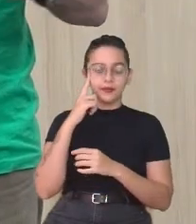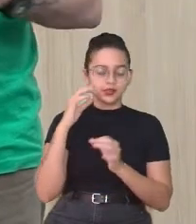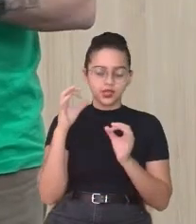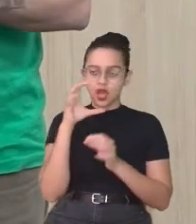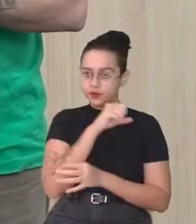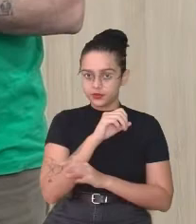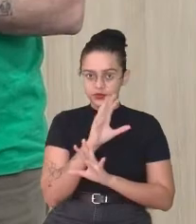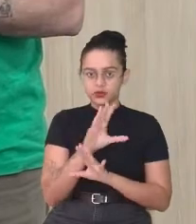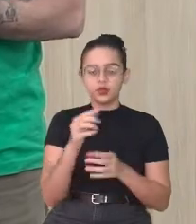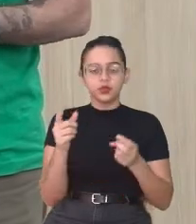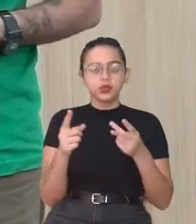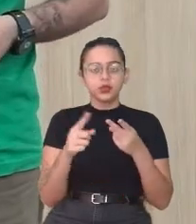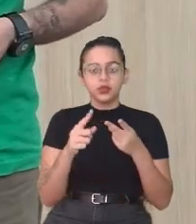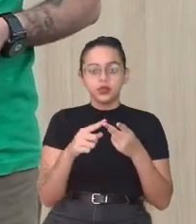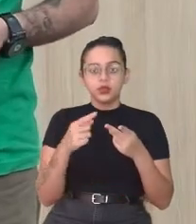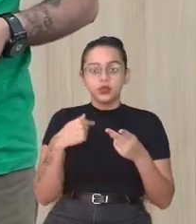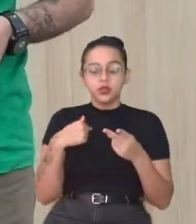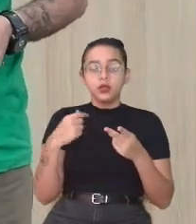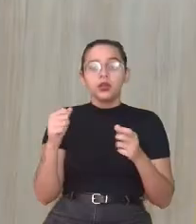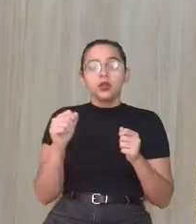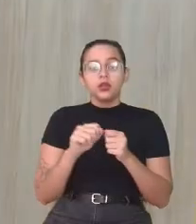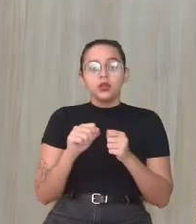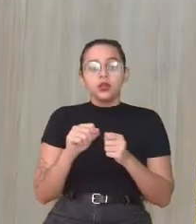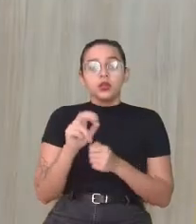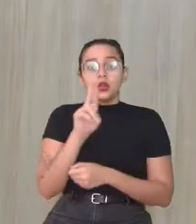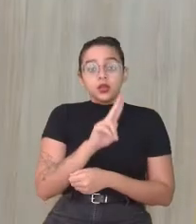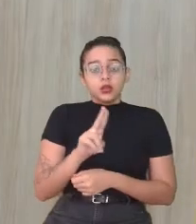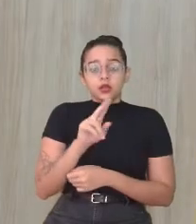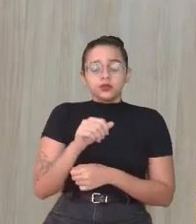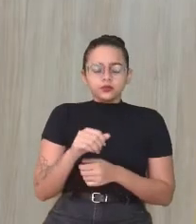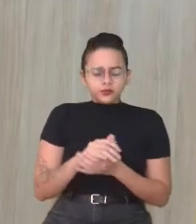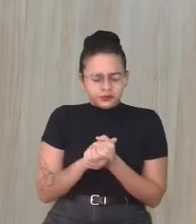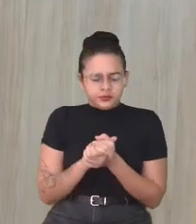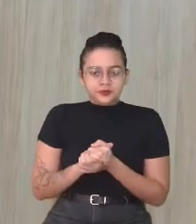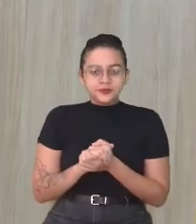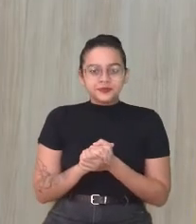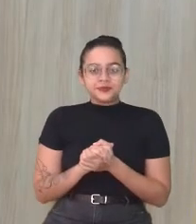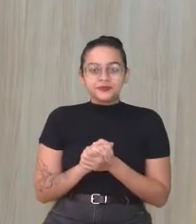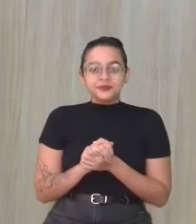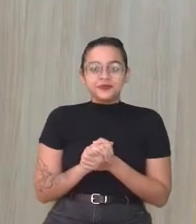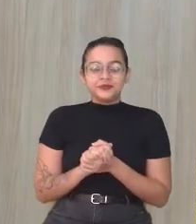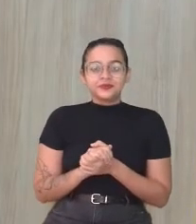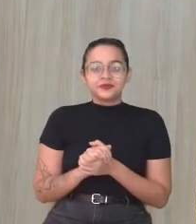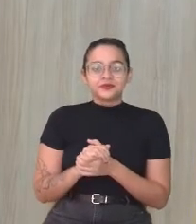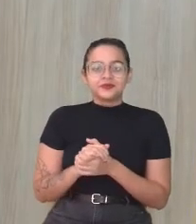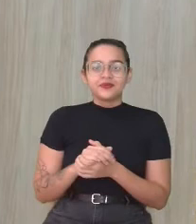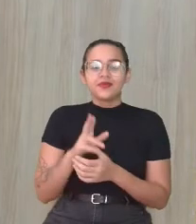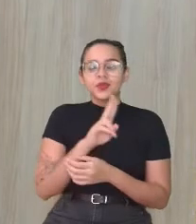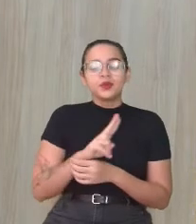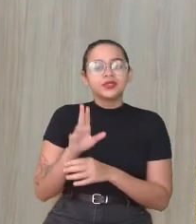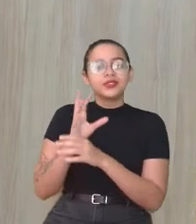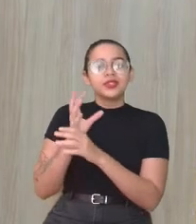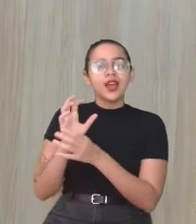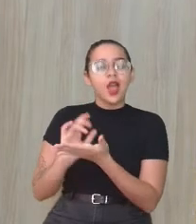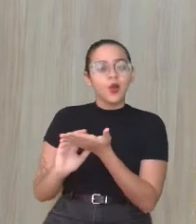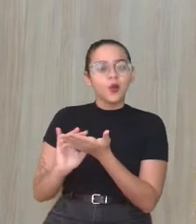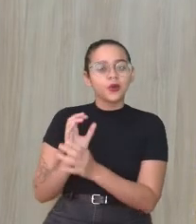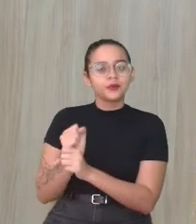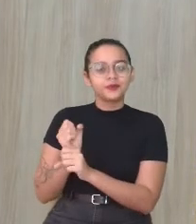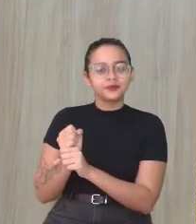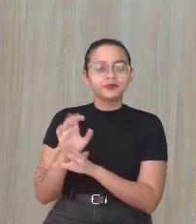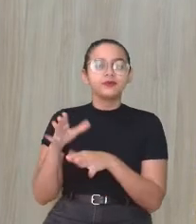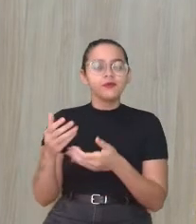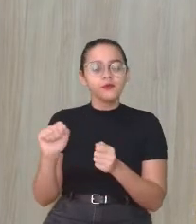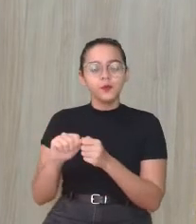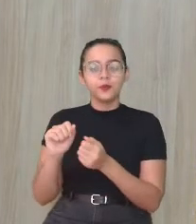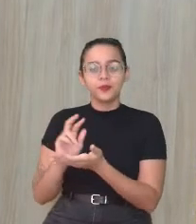chama. No segundo, eu acabei utilizando também a questão da calculadora. Então, fazendo pela